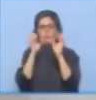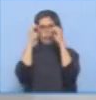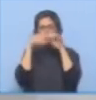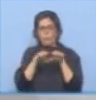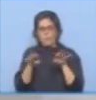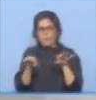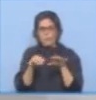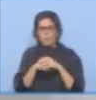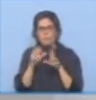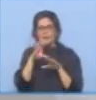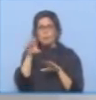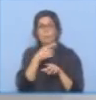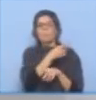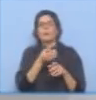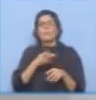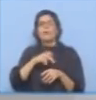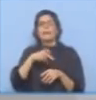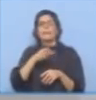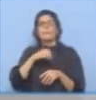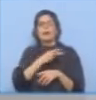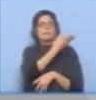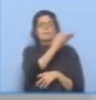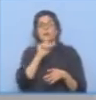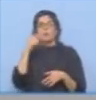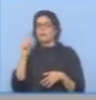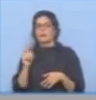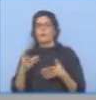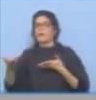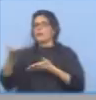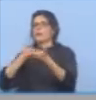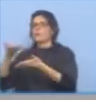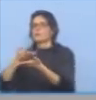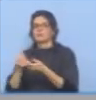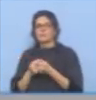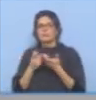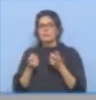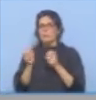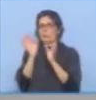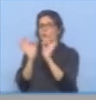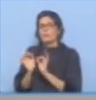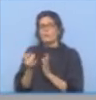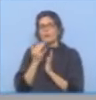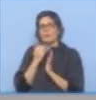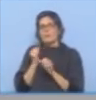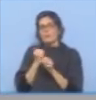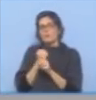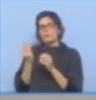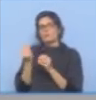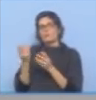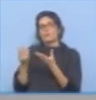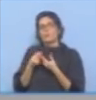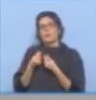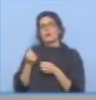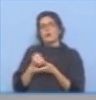lá à nossa espera, mas outra coisa também é partilhá-lo com o grupo que vai connosco e também o cuidado da preparação do Serviço da Juventude para connosco, para